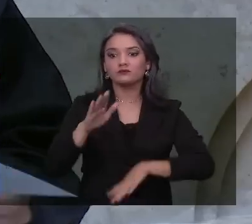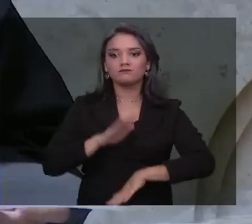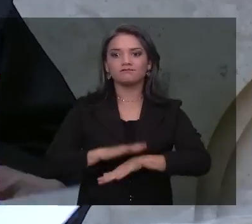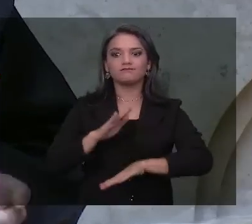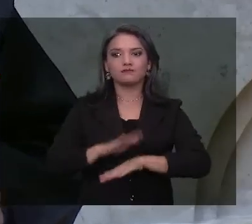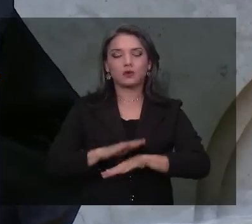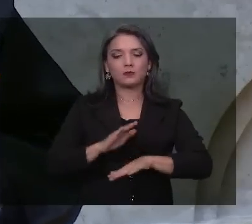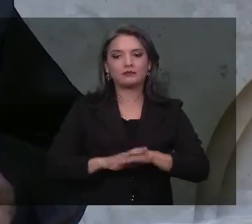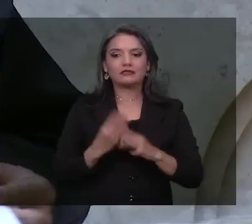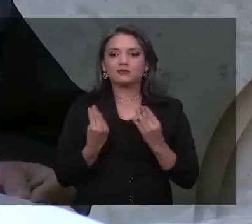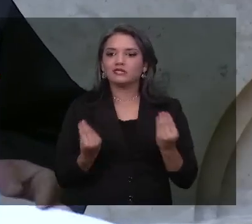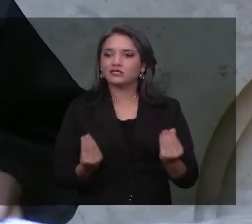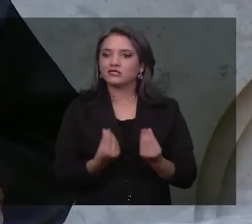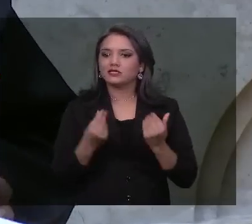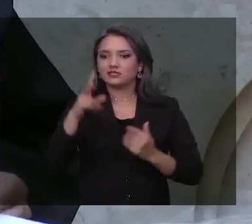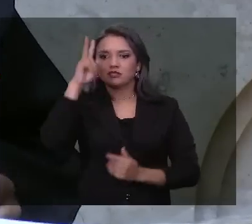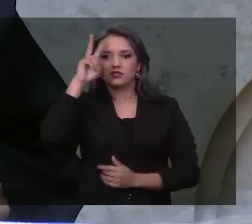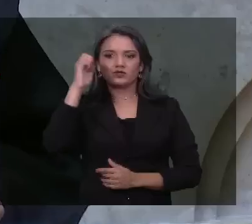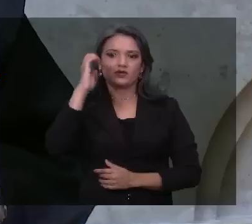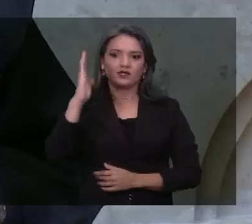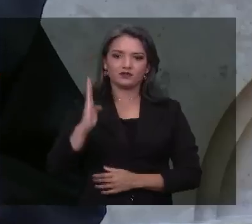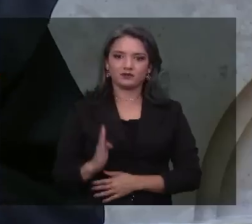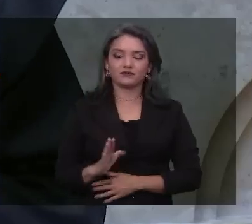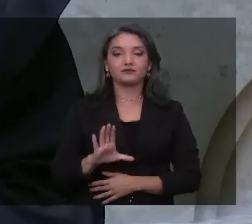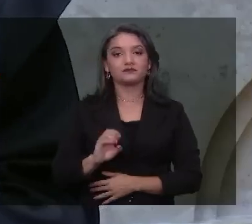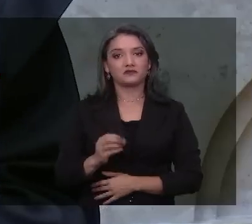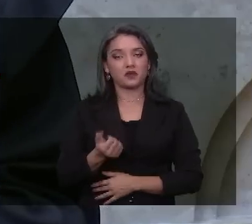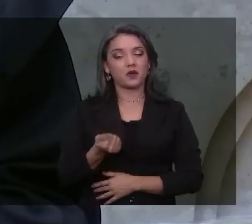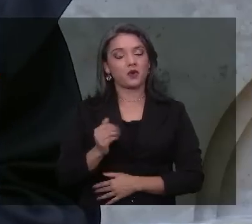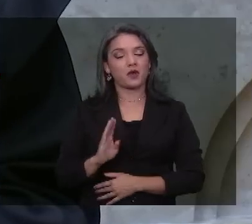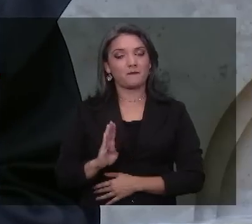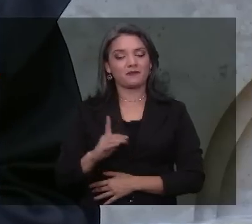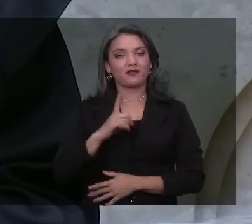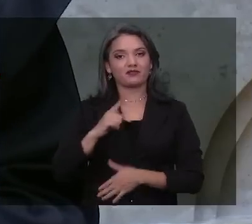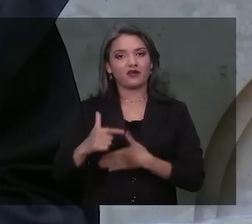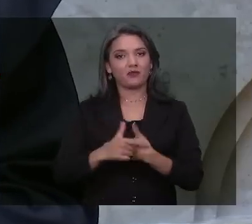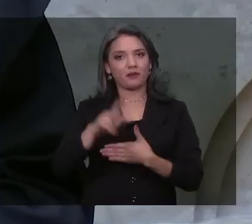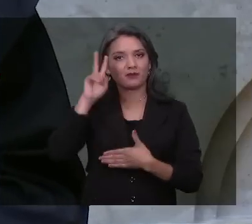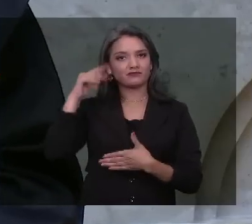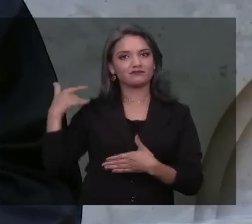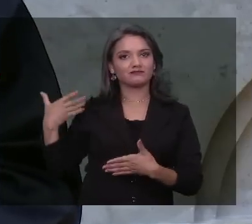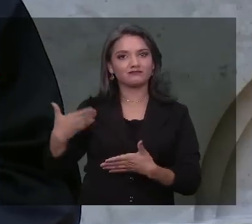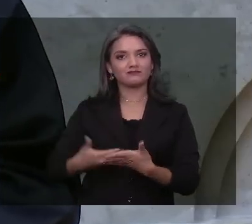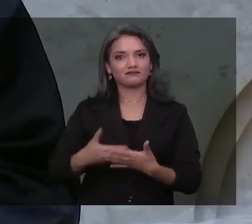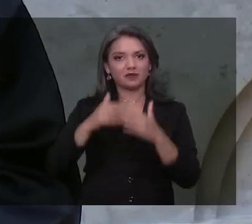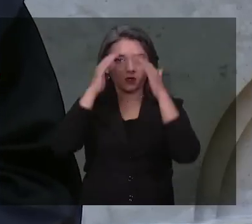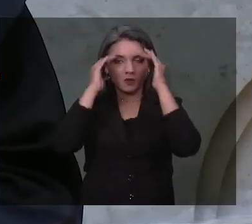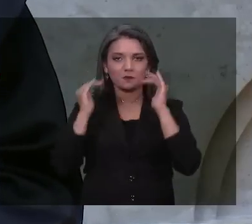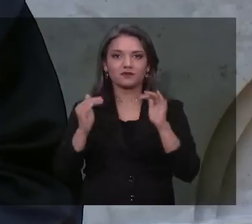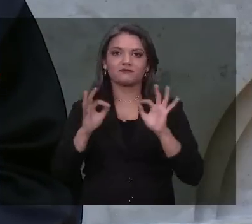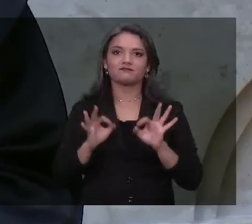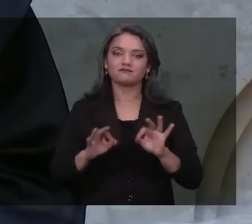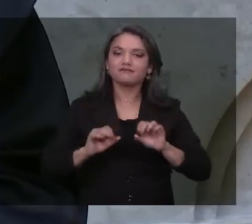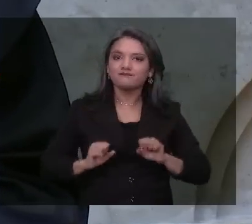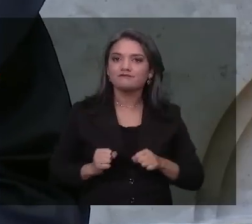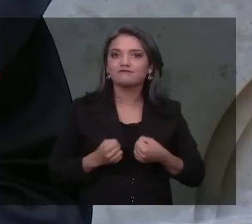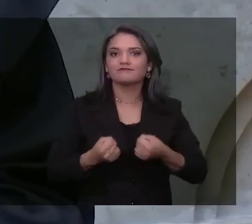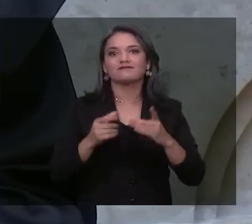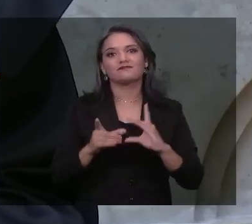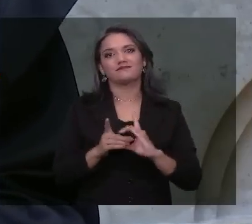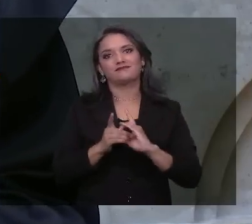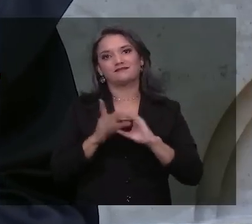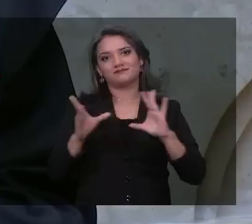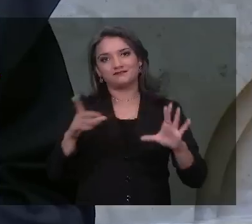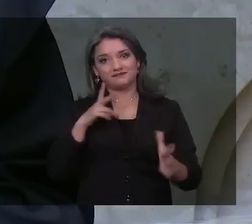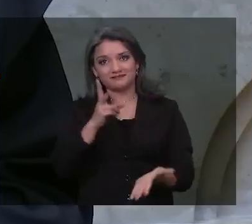história brasileira. A OAB cumpriu seu papel histórico de ser agente em defesa da democracia com a prevalência